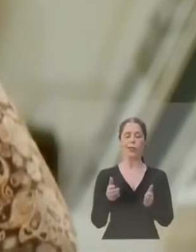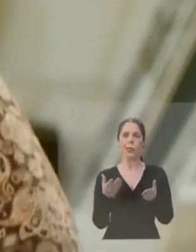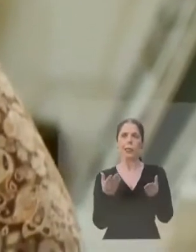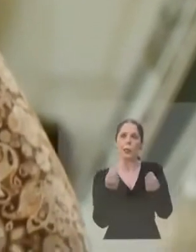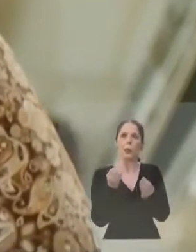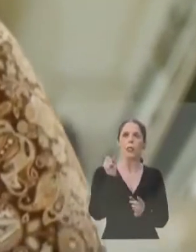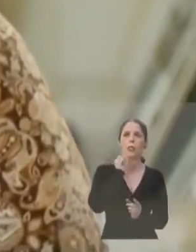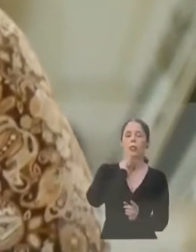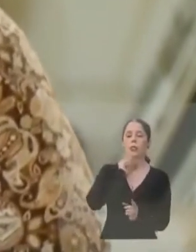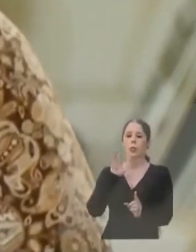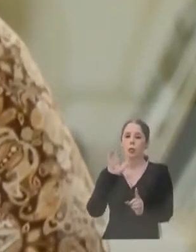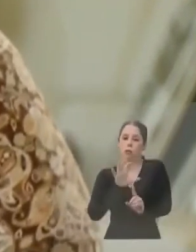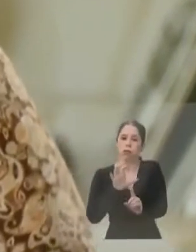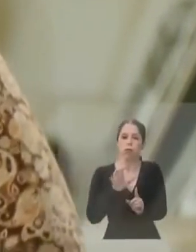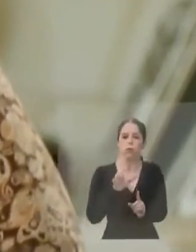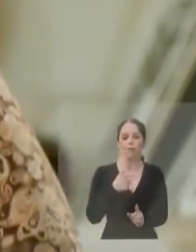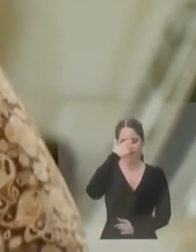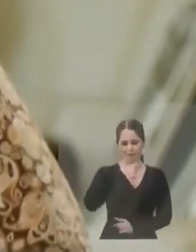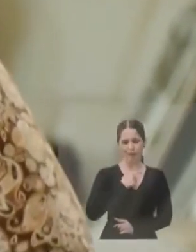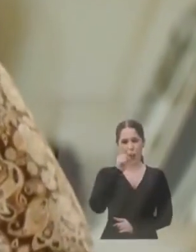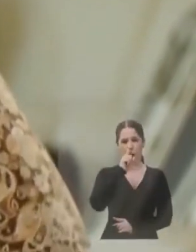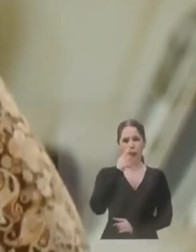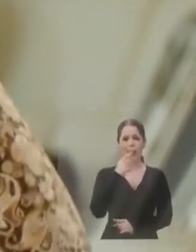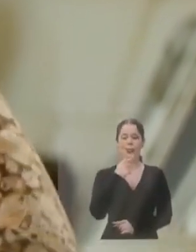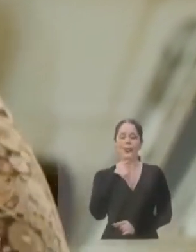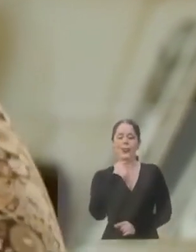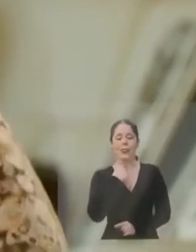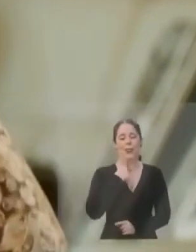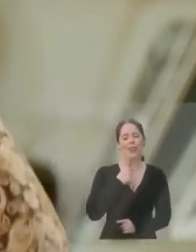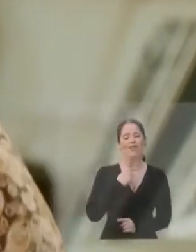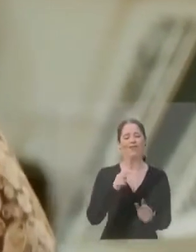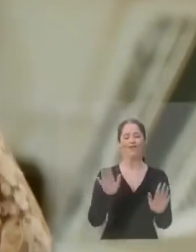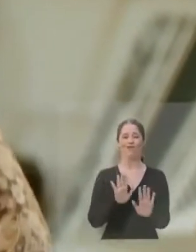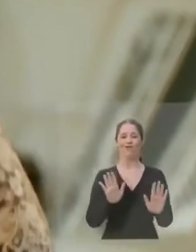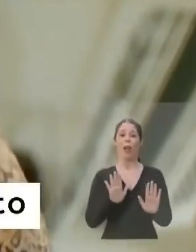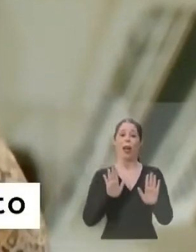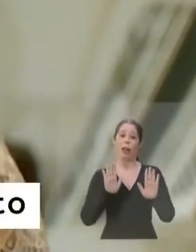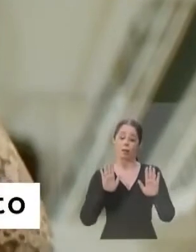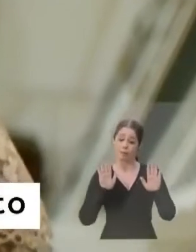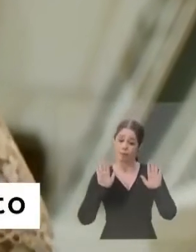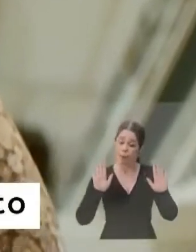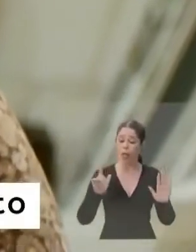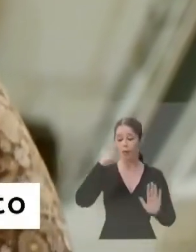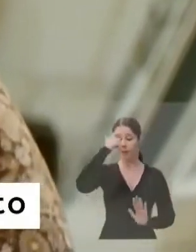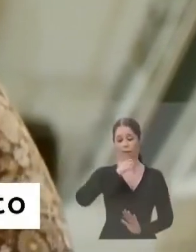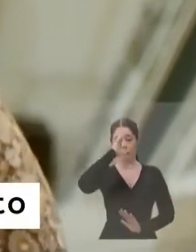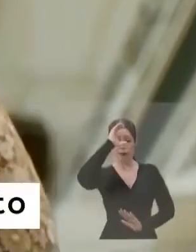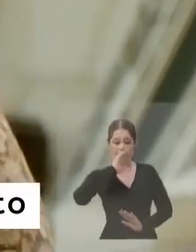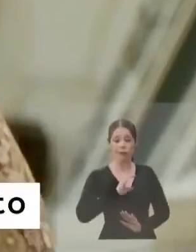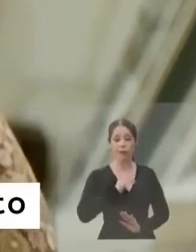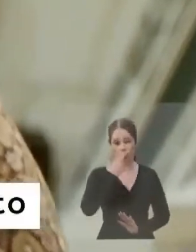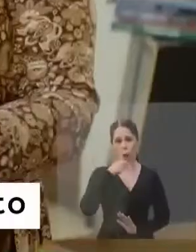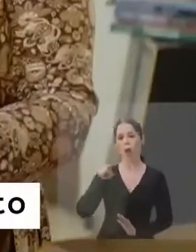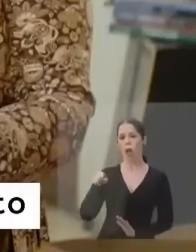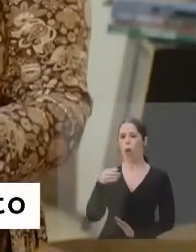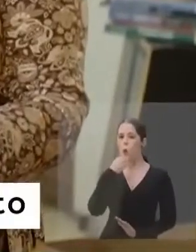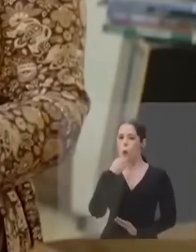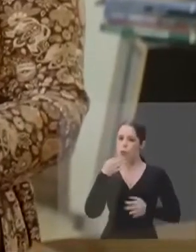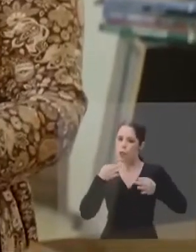muita pressão e, como mãe, eu gostaria que ele não estivesse nesse caminho. Né? Como cidadã, eu acho que é